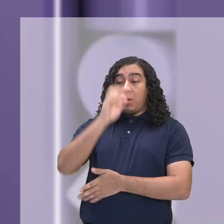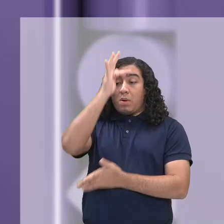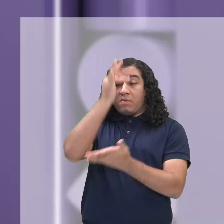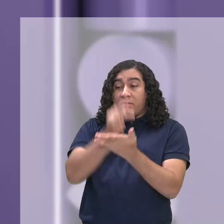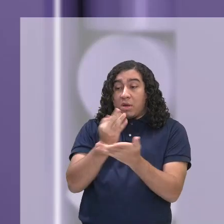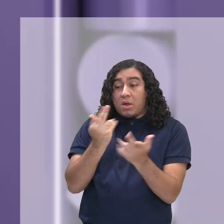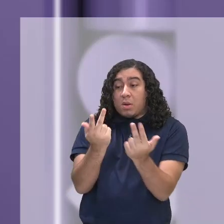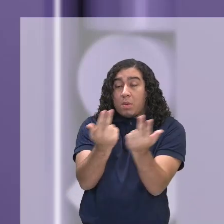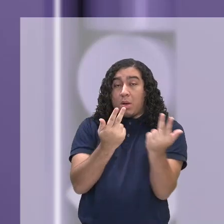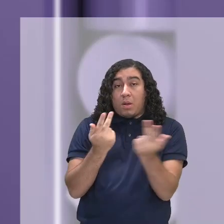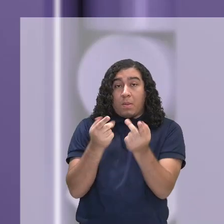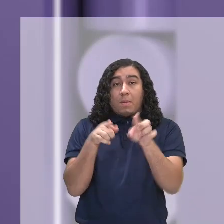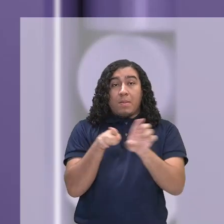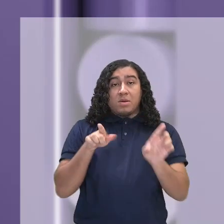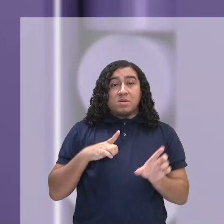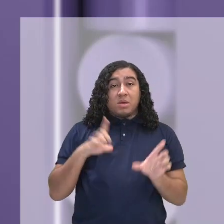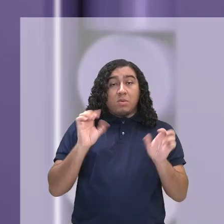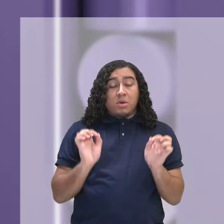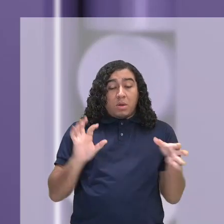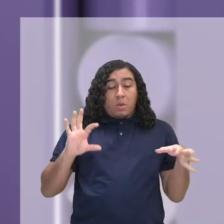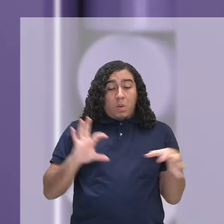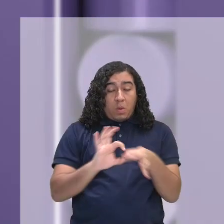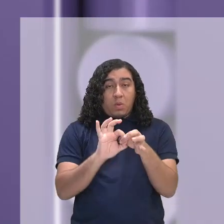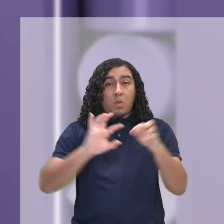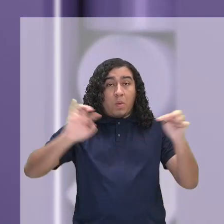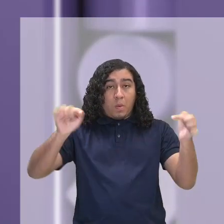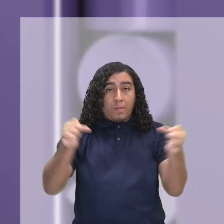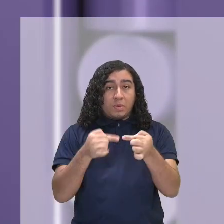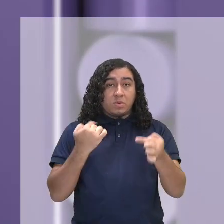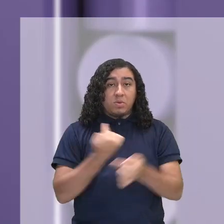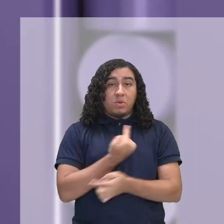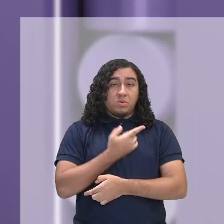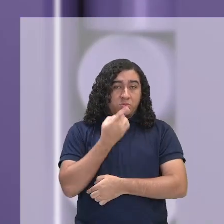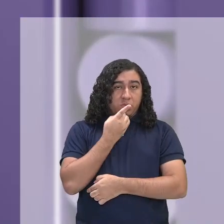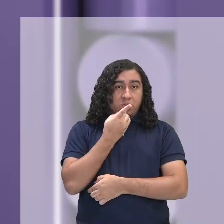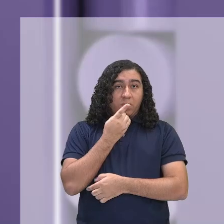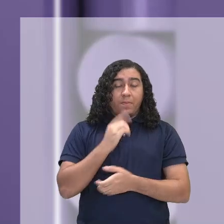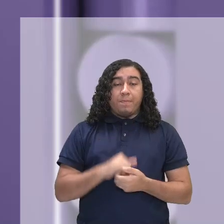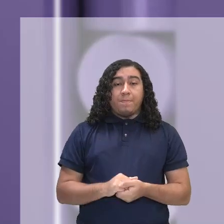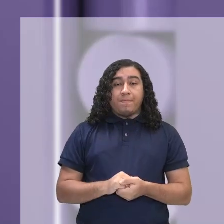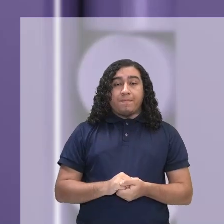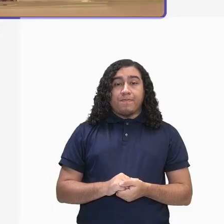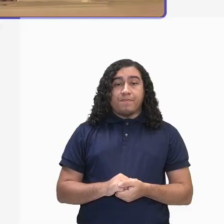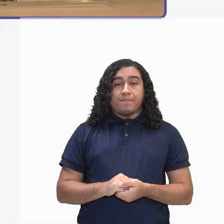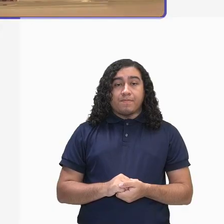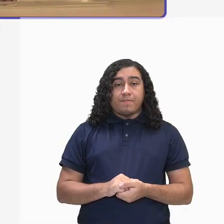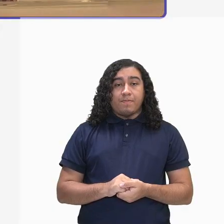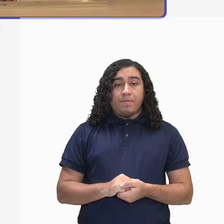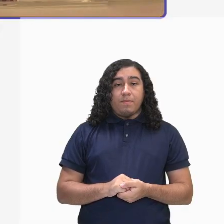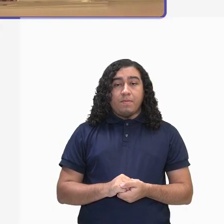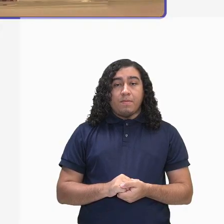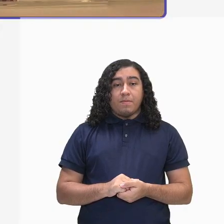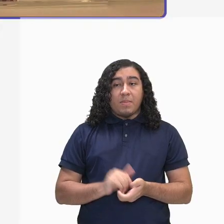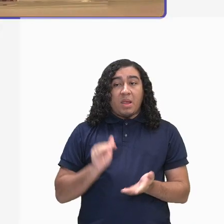mas vivendo antenados no nosso dia a dia. E vamos lá para a última